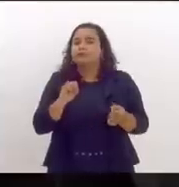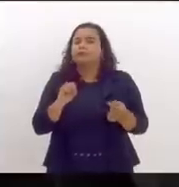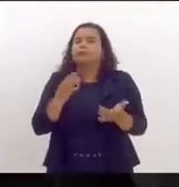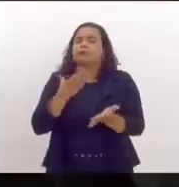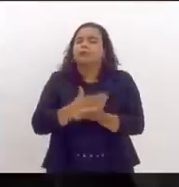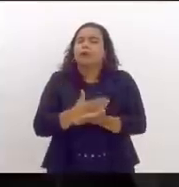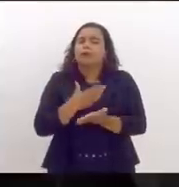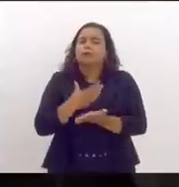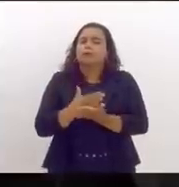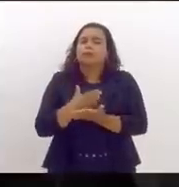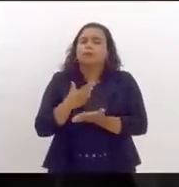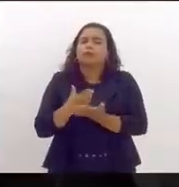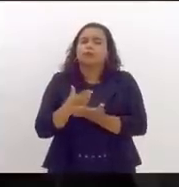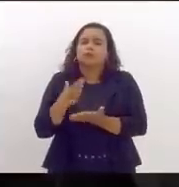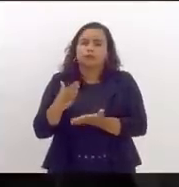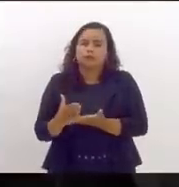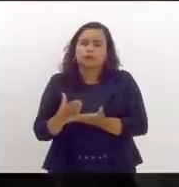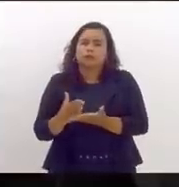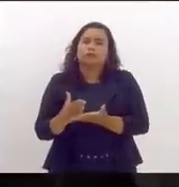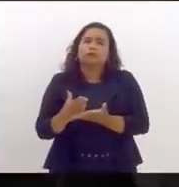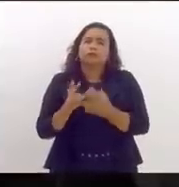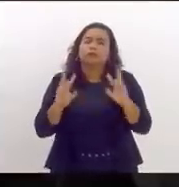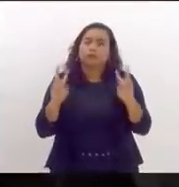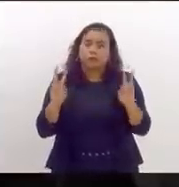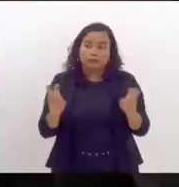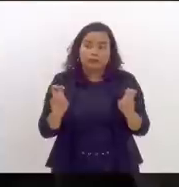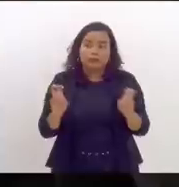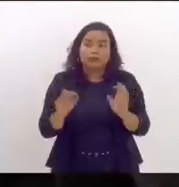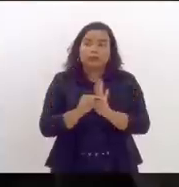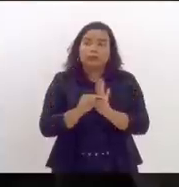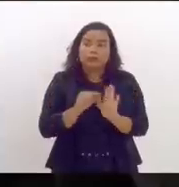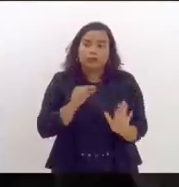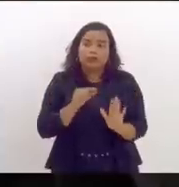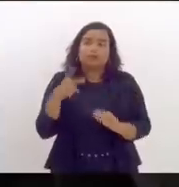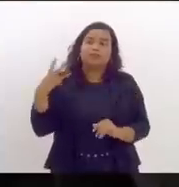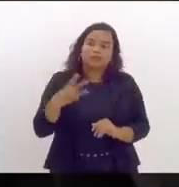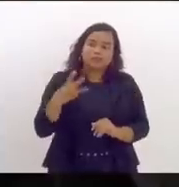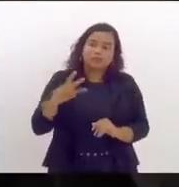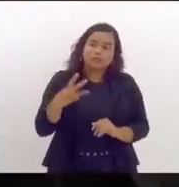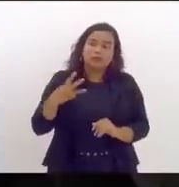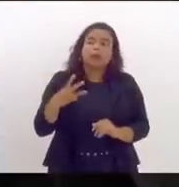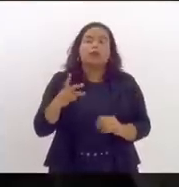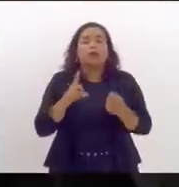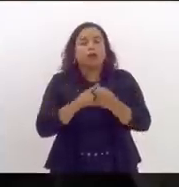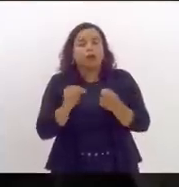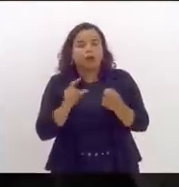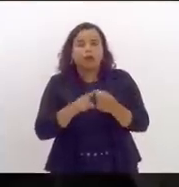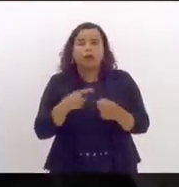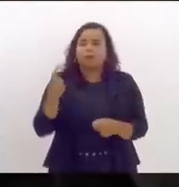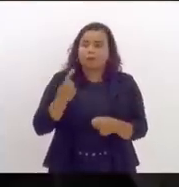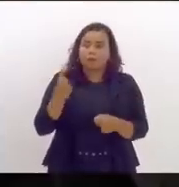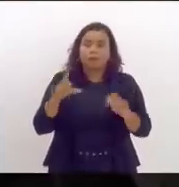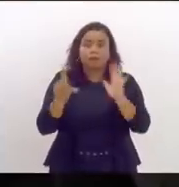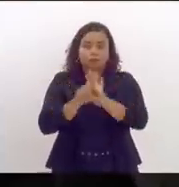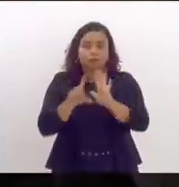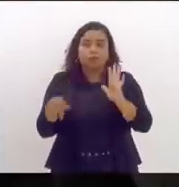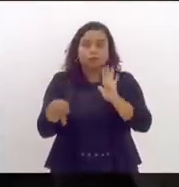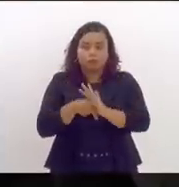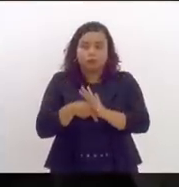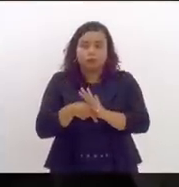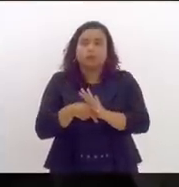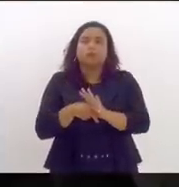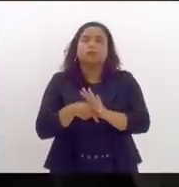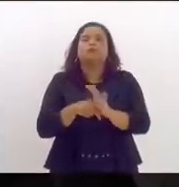parcelamento de que trata o parágrafo terceiro do artigo primeiro desta lei